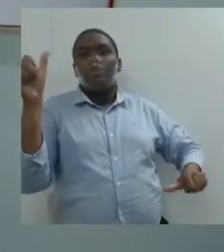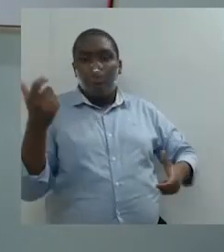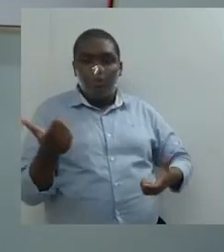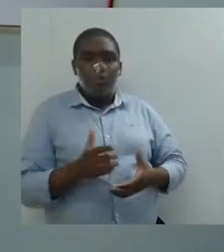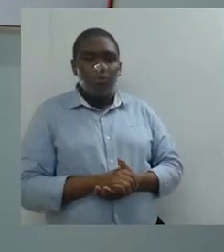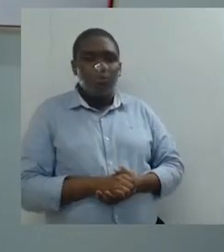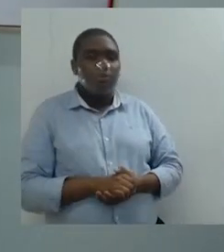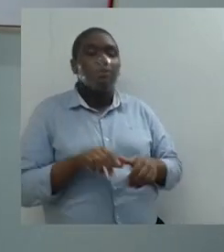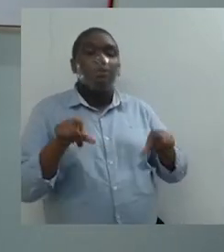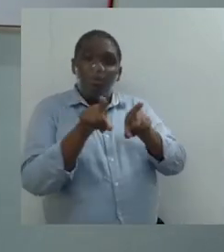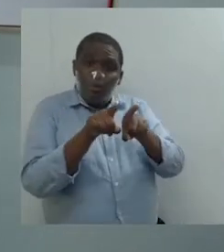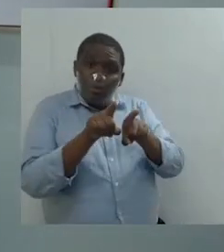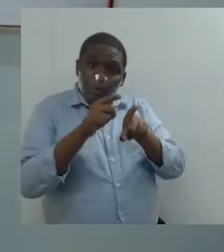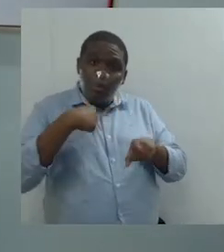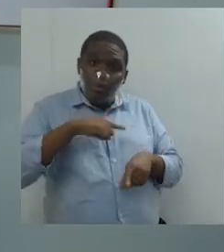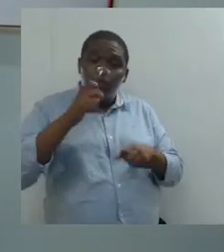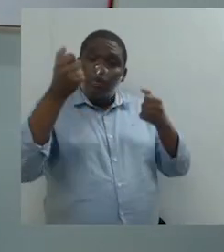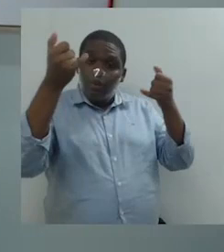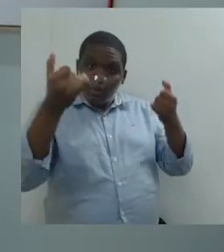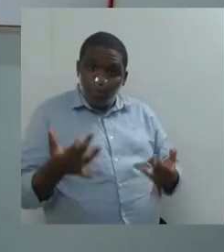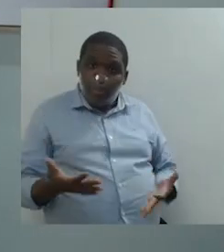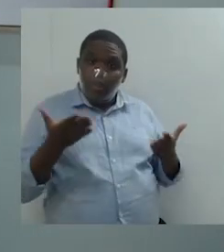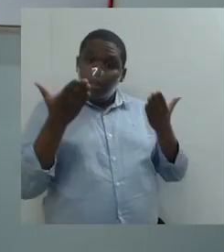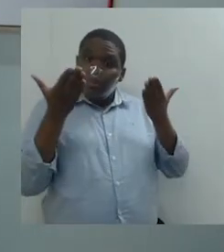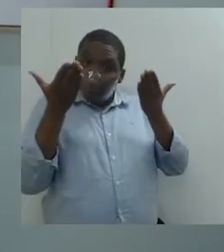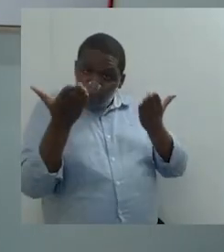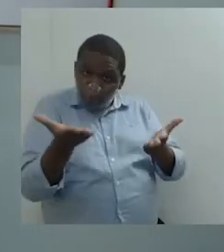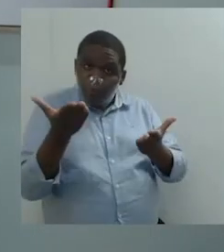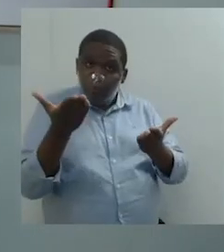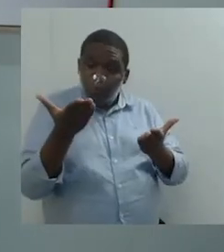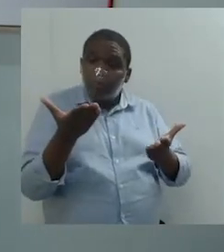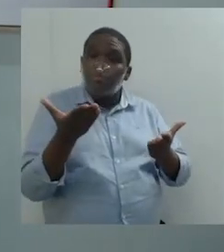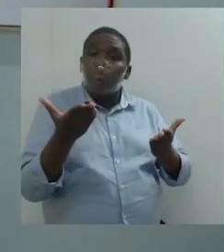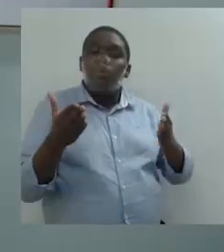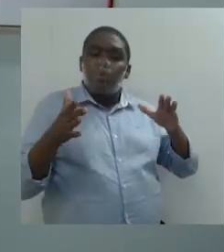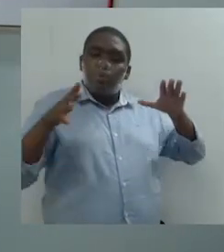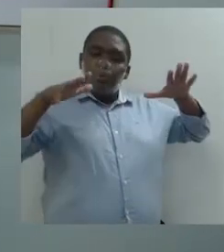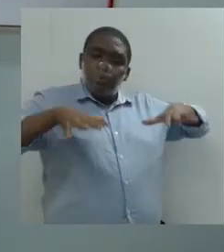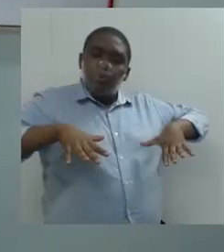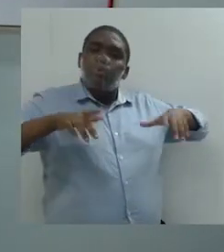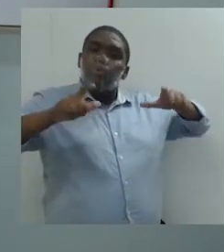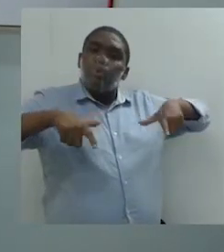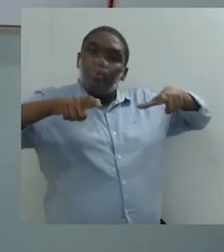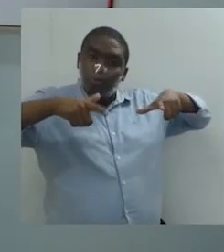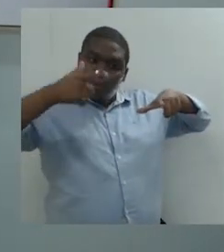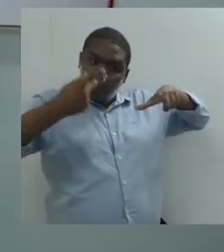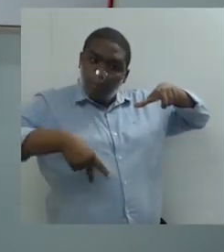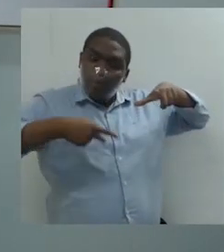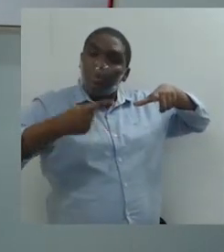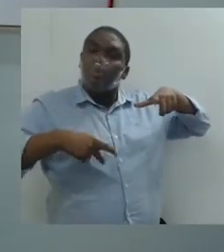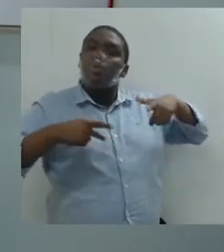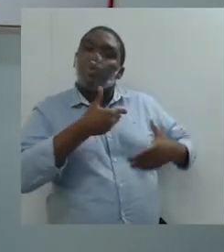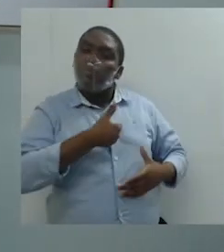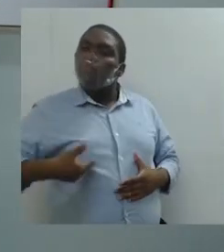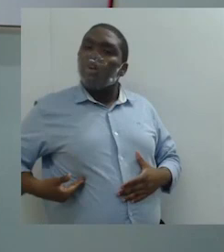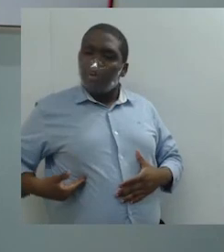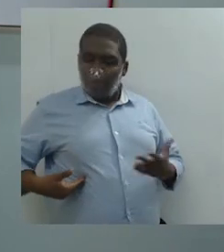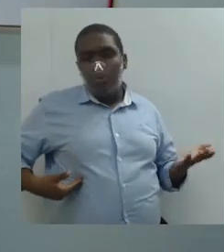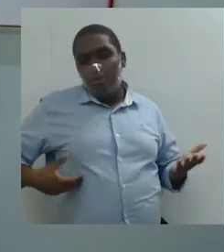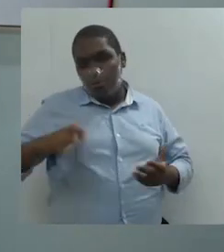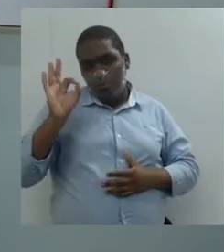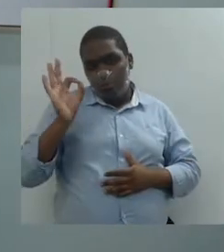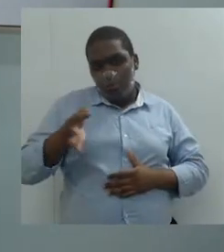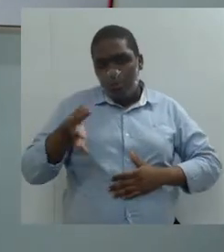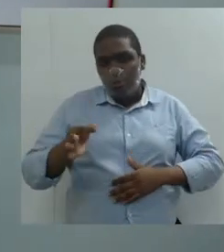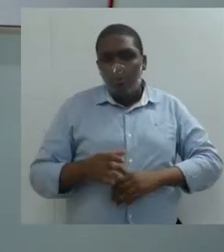falar também para vocês de território, que é o espaço do poder. Preste bem atenção aqui a